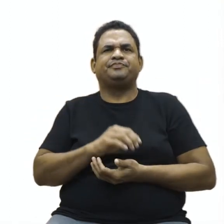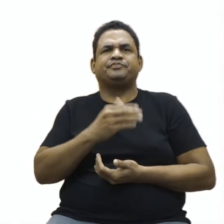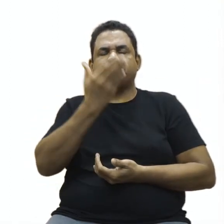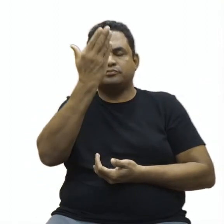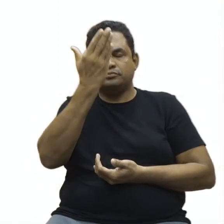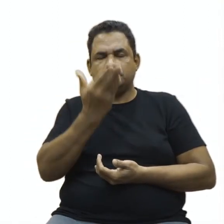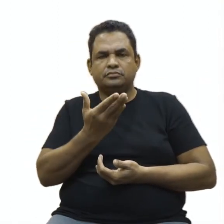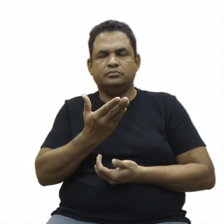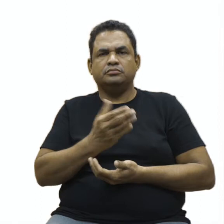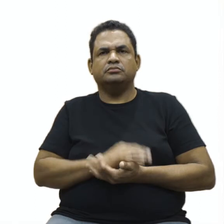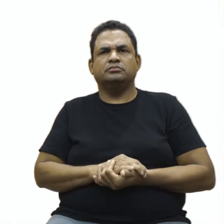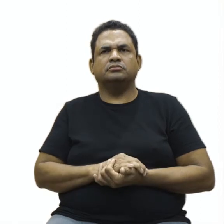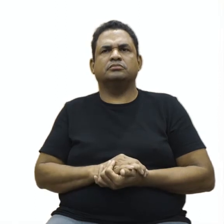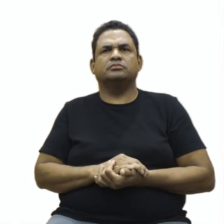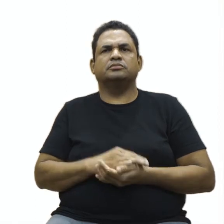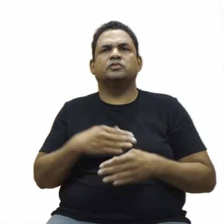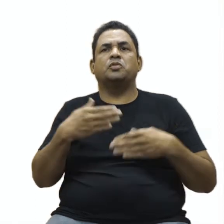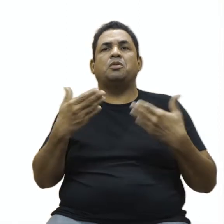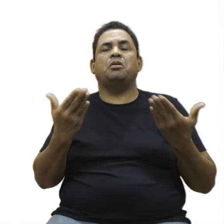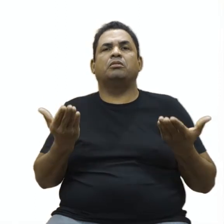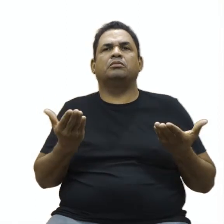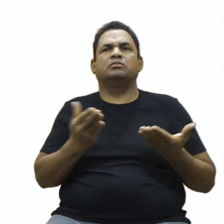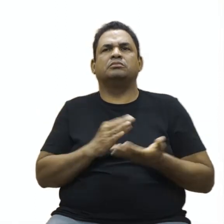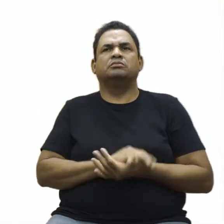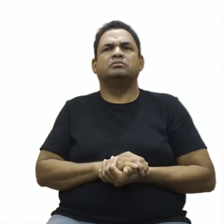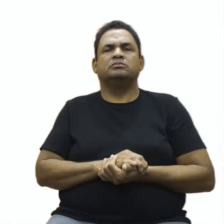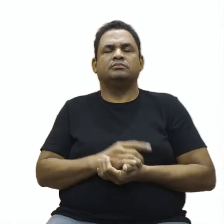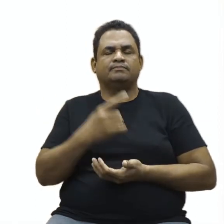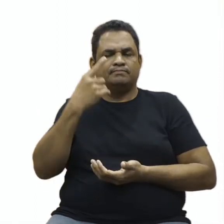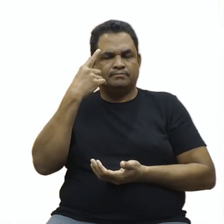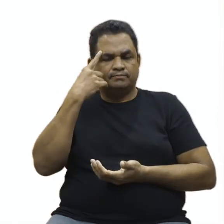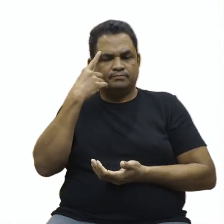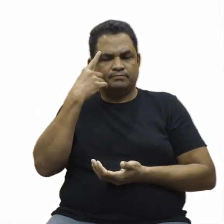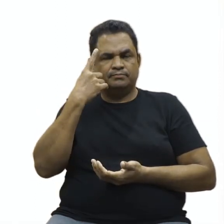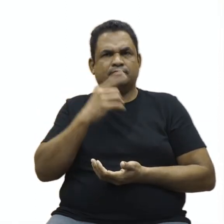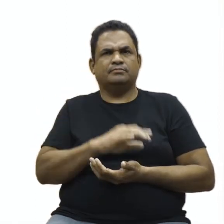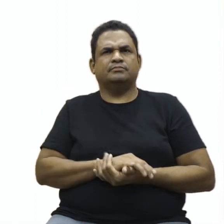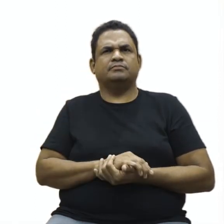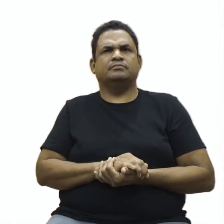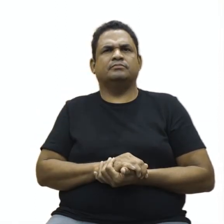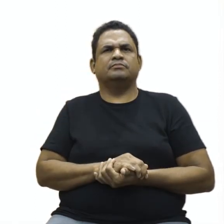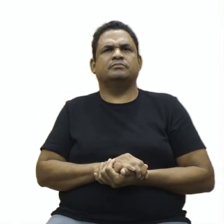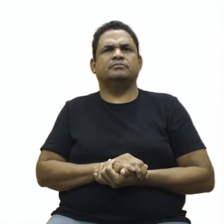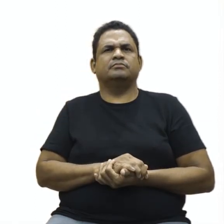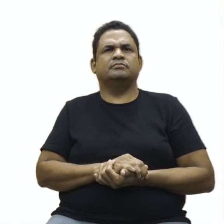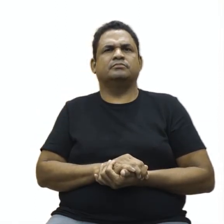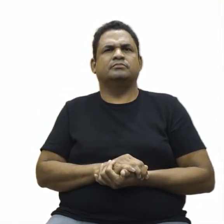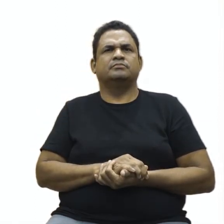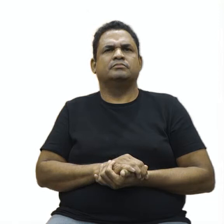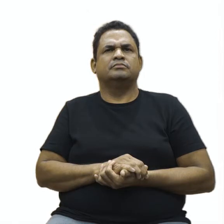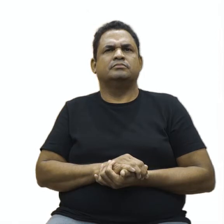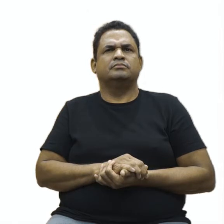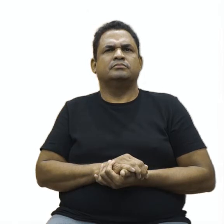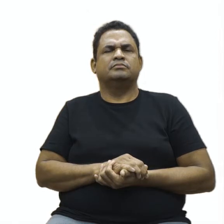ou E? Muito bem, vamos pensar, vamos aqui para a alternativa correta?